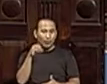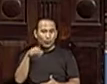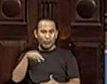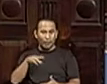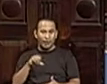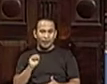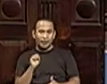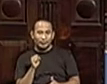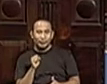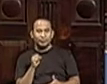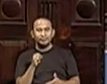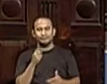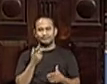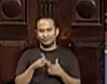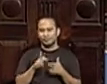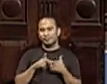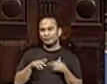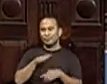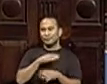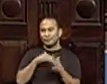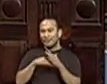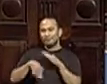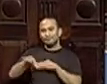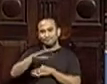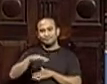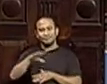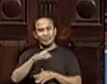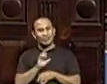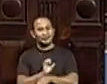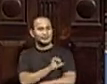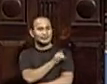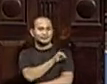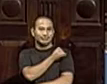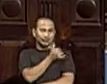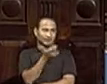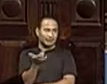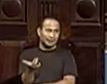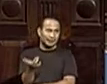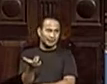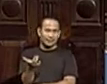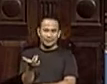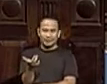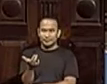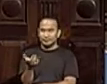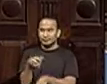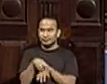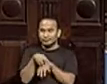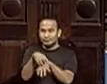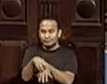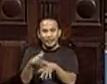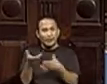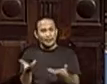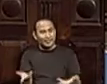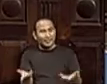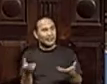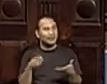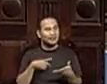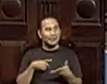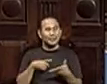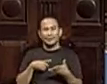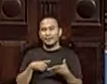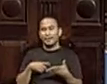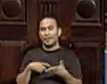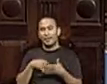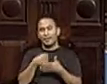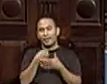que é um problema de toda a região serrana do estado do Rio de Janeiro, e aí olhando para o mapa turístico, mas olhando para o mapa